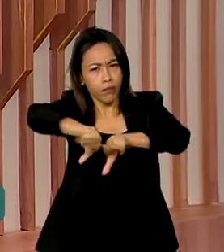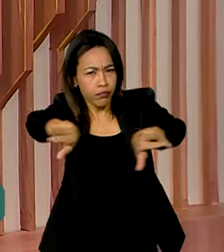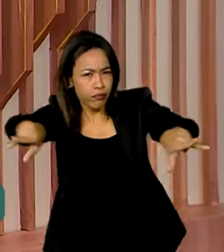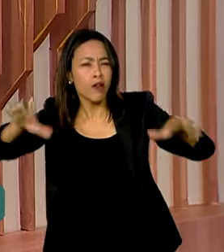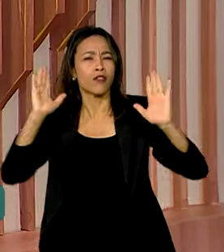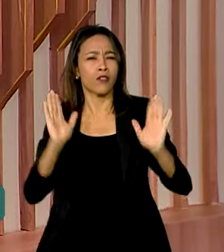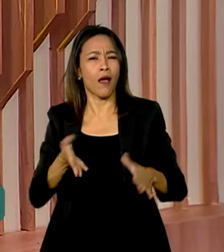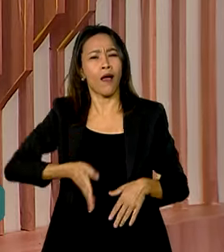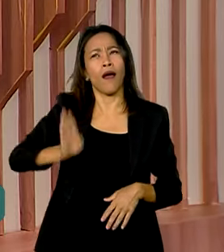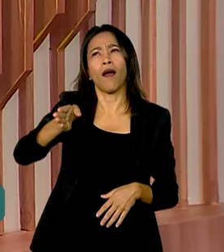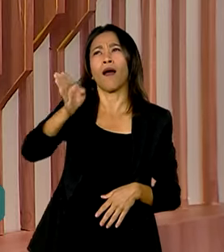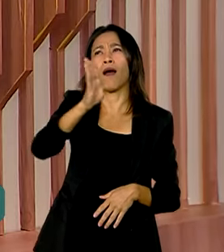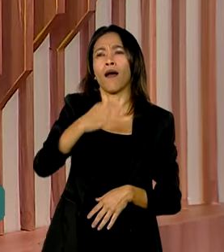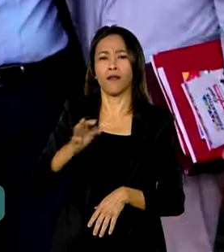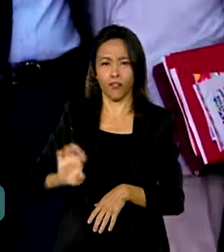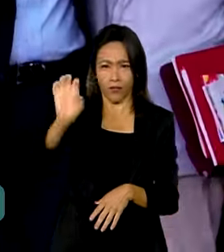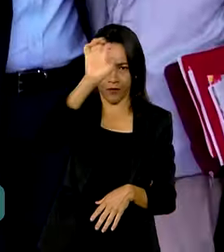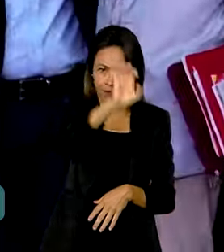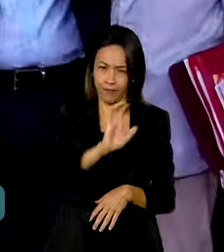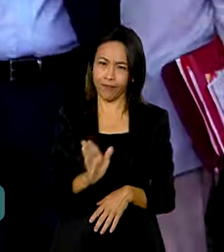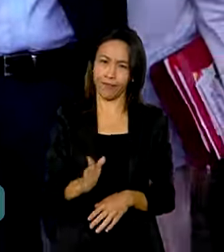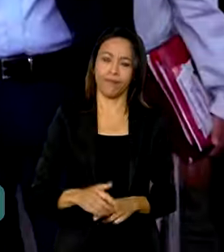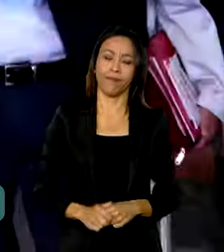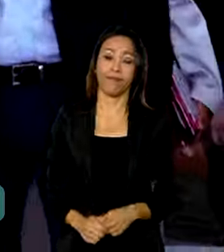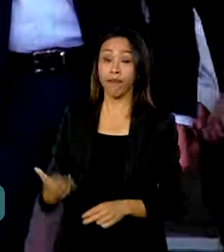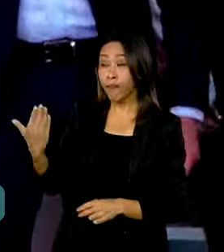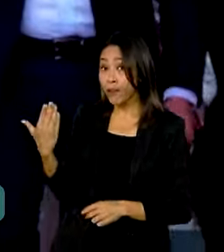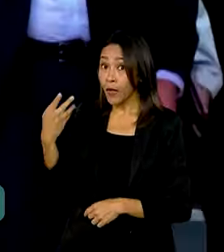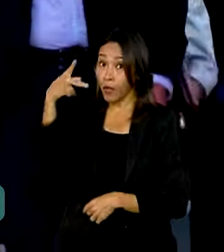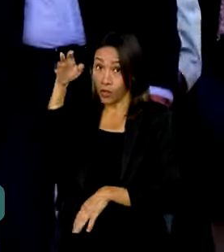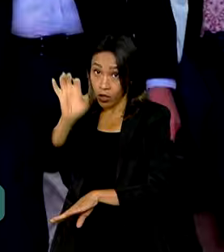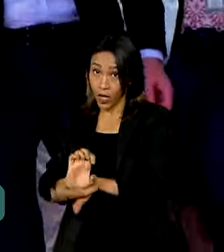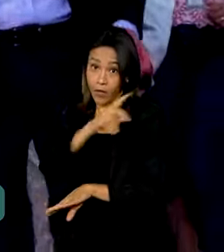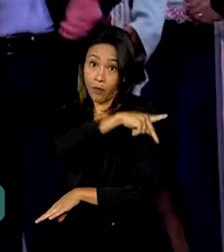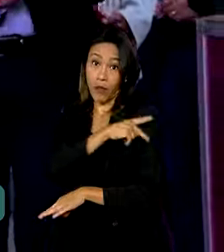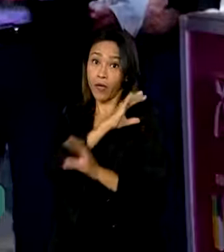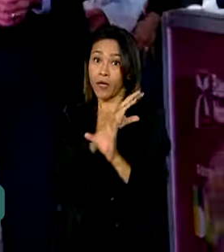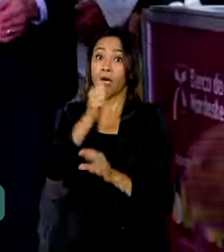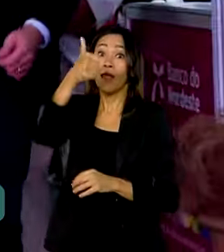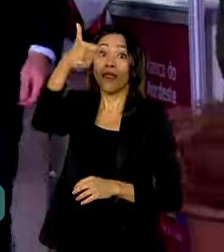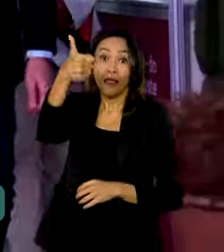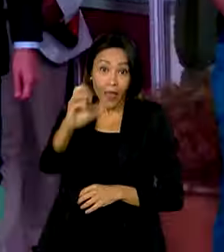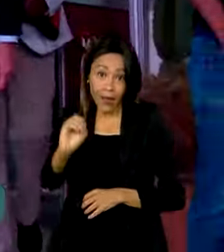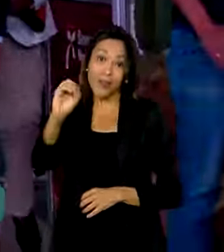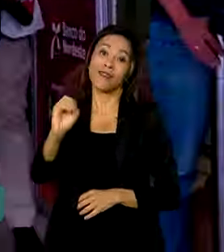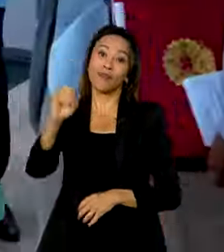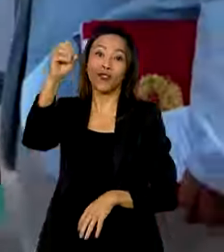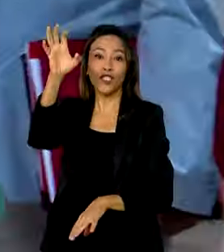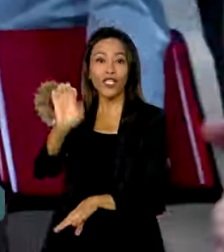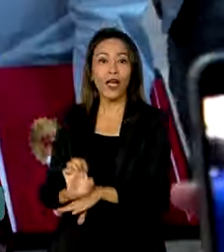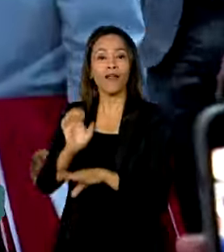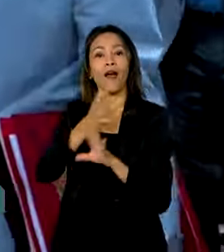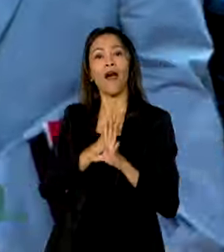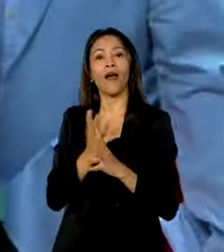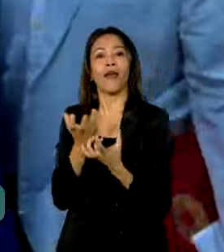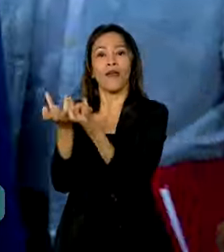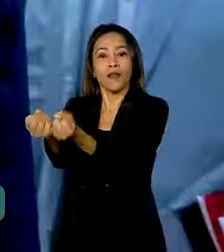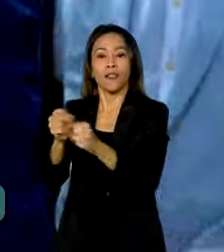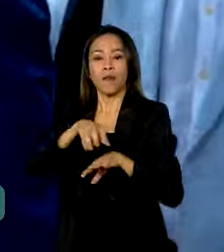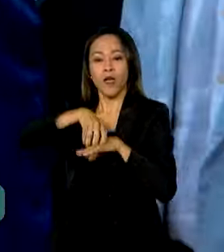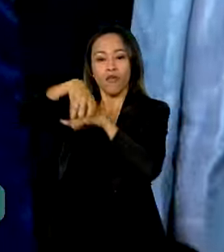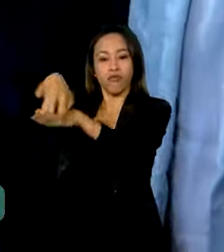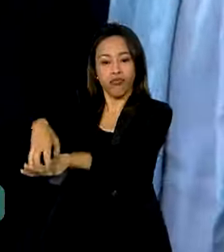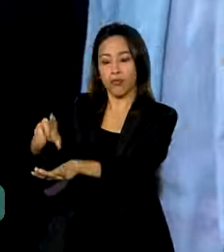por vários estados. O Piauí foi o 10º estado a receber a caravana federativa. O